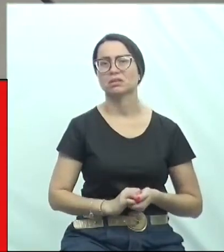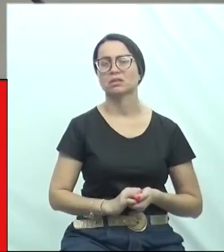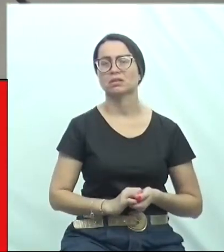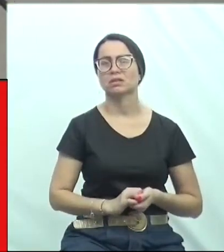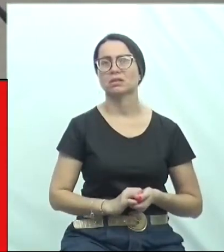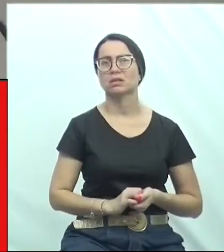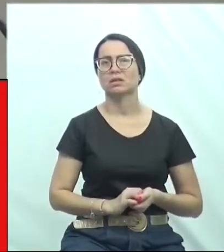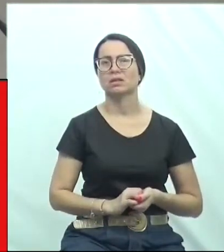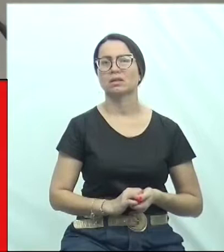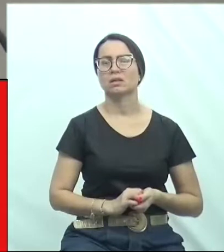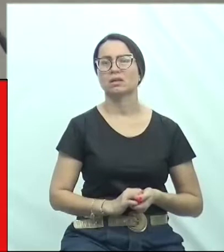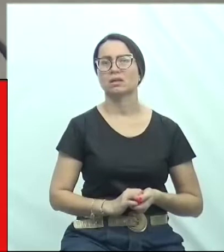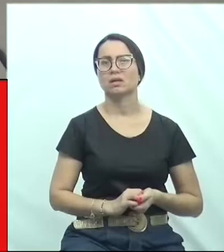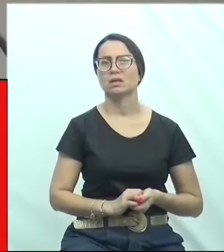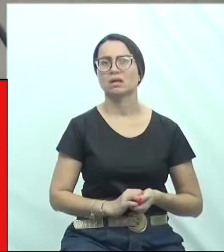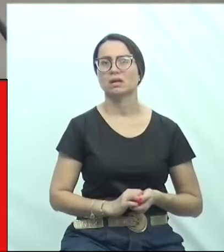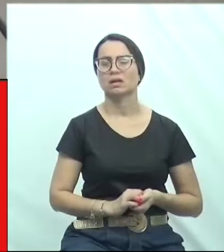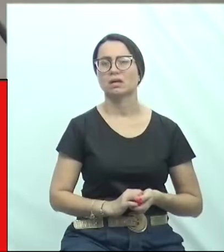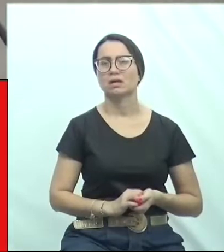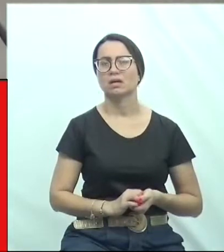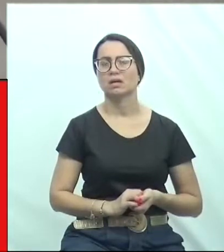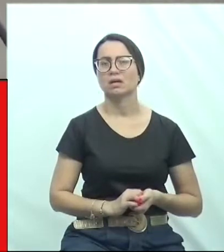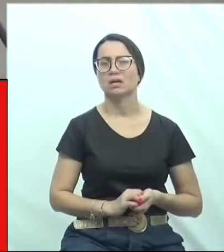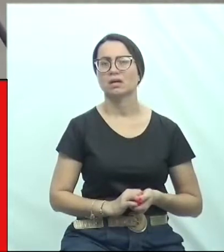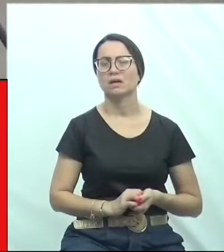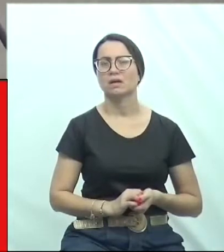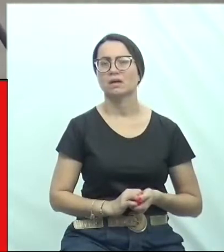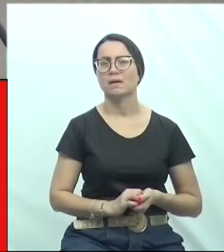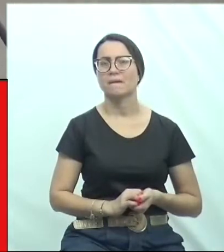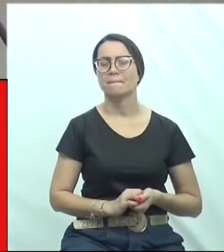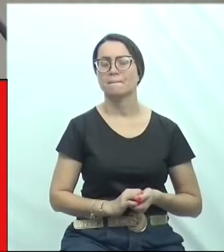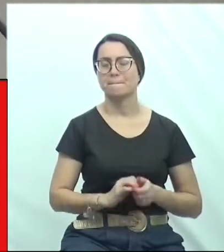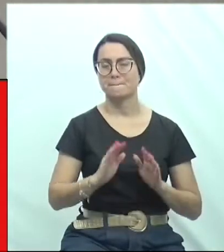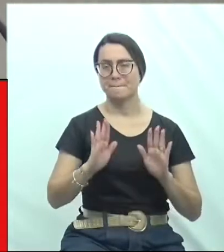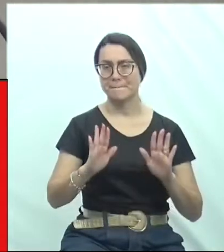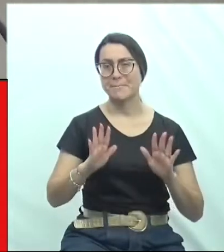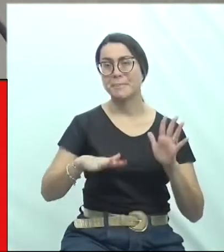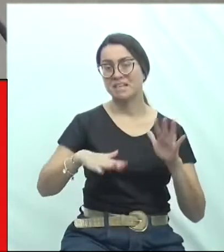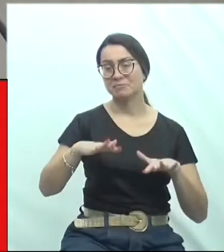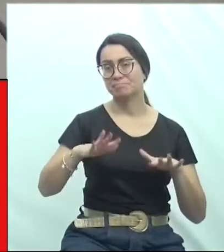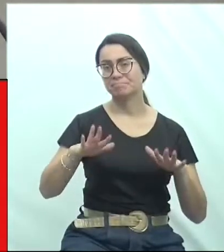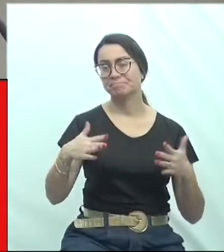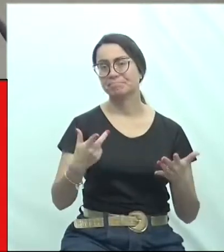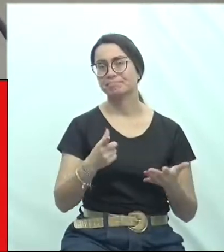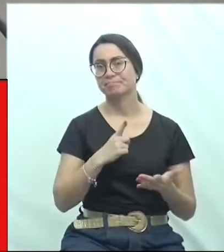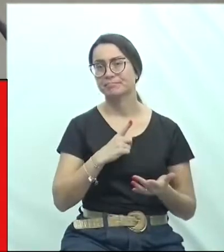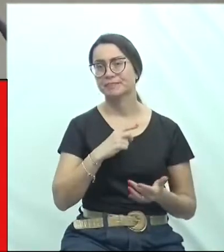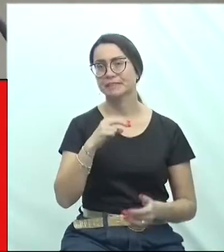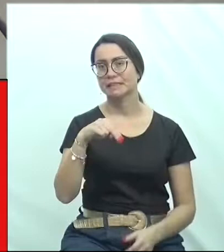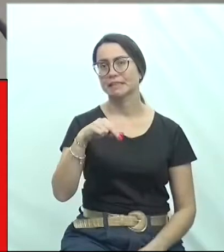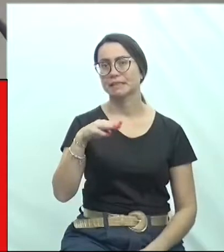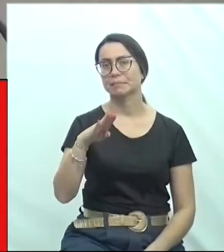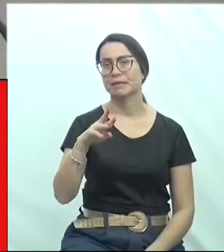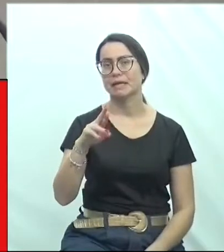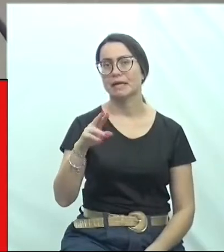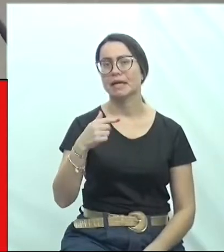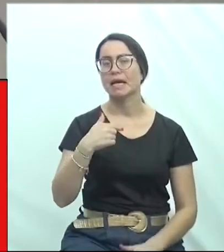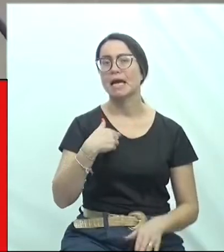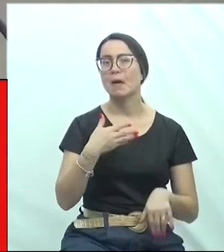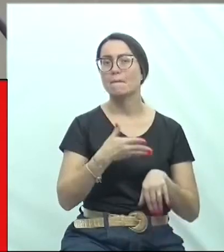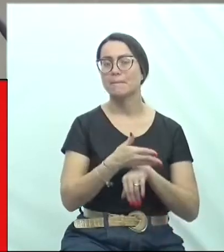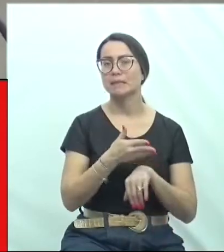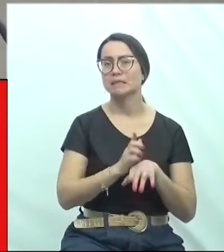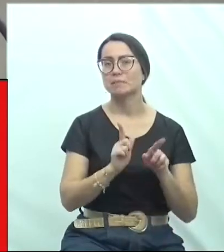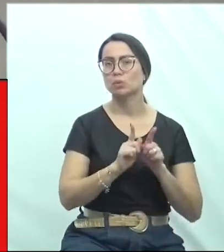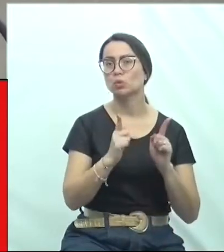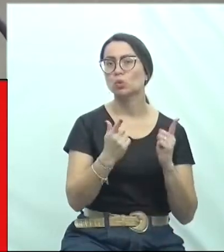nacionais nos contribuem. Geralmente, quando tem a própria NBR, eu faço parte do grupo técnico de